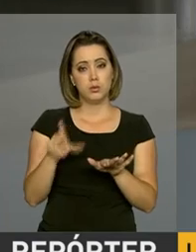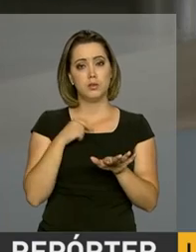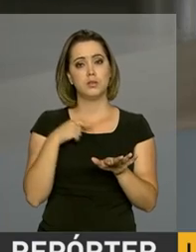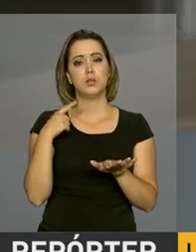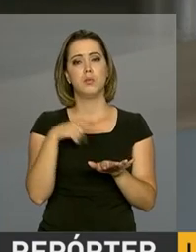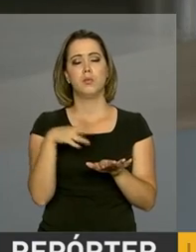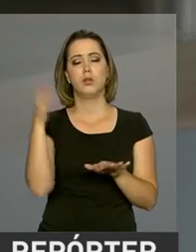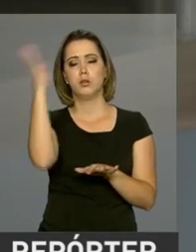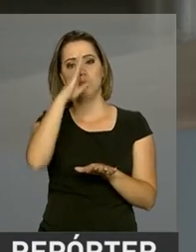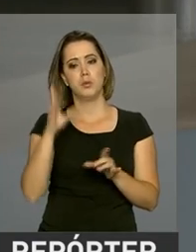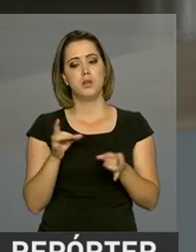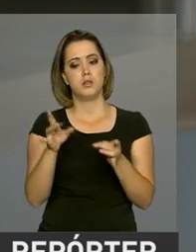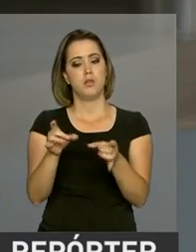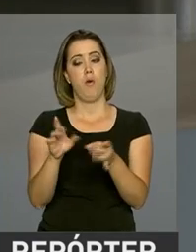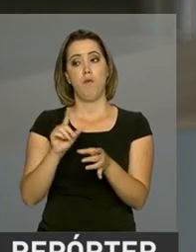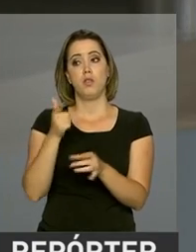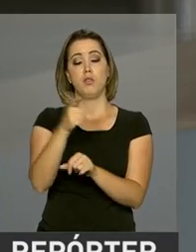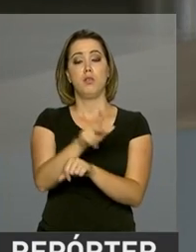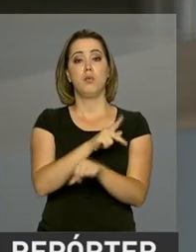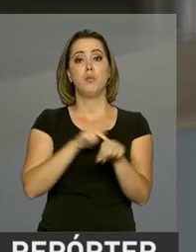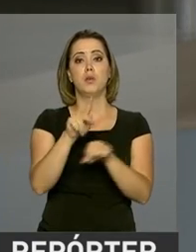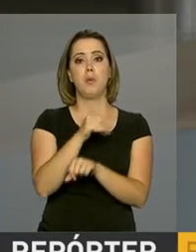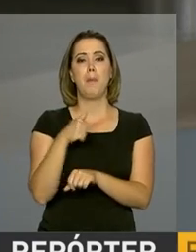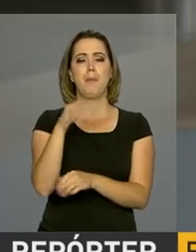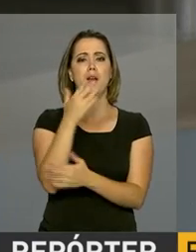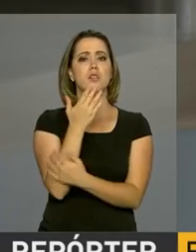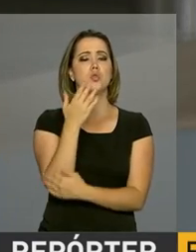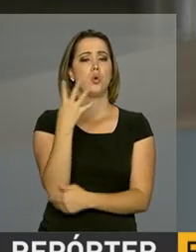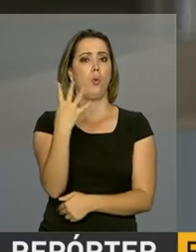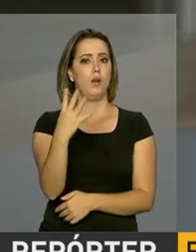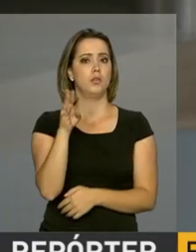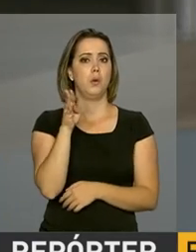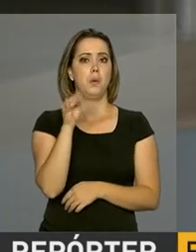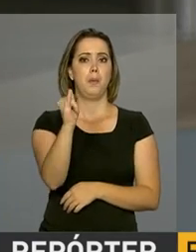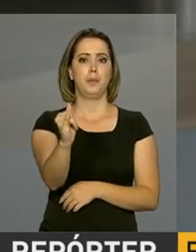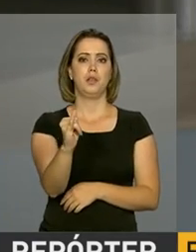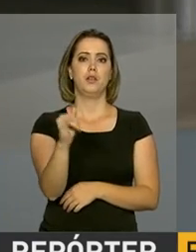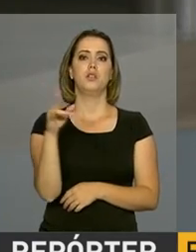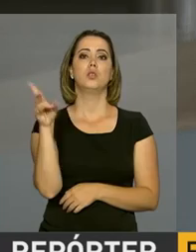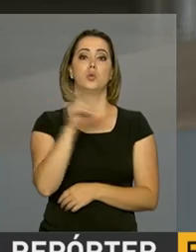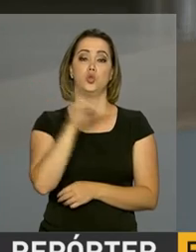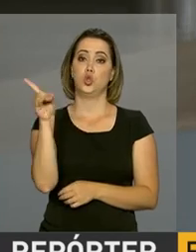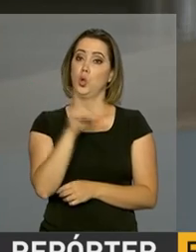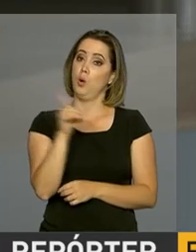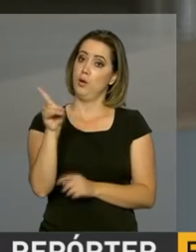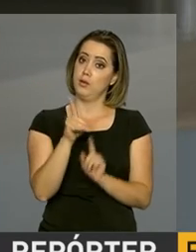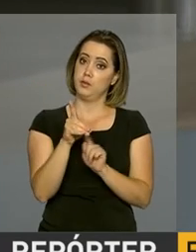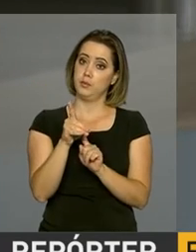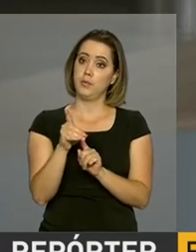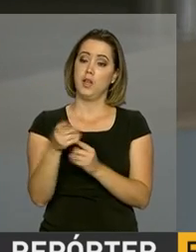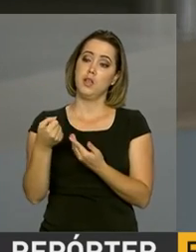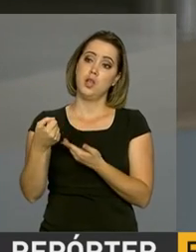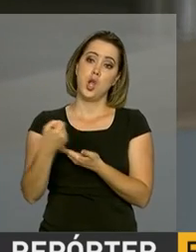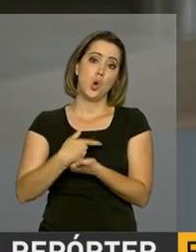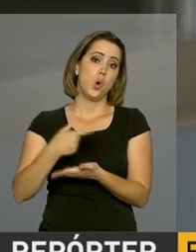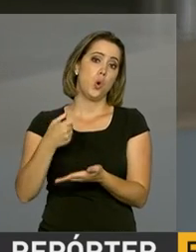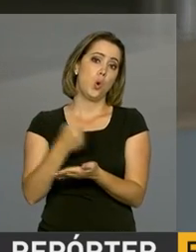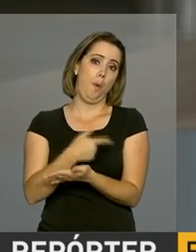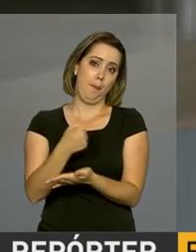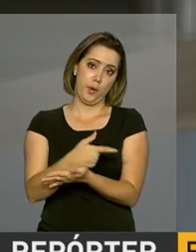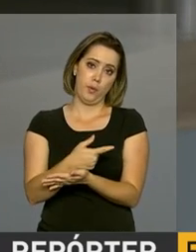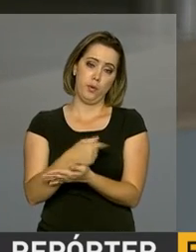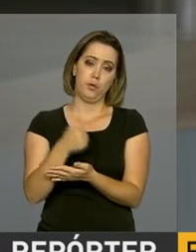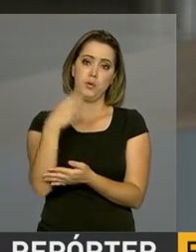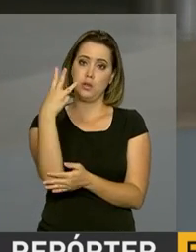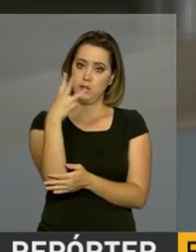Brasil vendeu ao exterior mais de 4 bilhões 800 milhões de dólares e importou cerca de 3